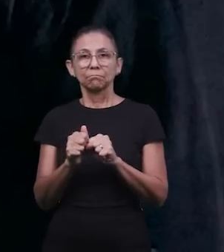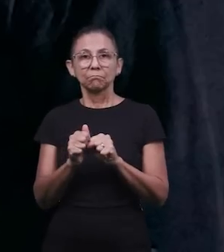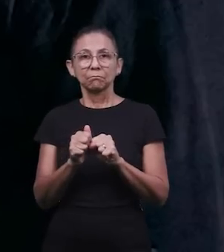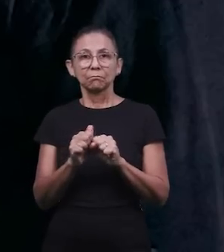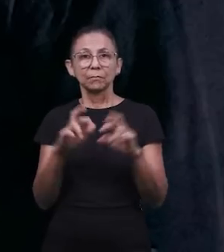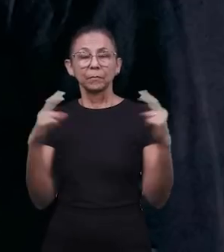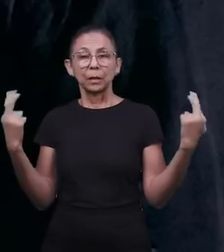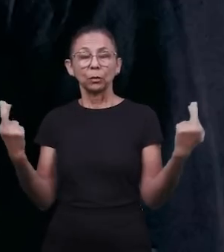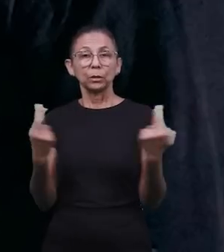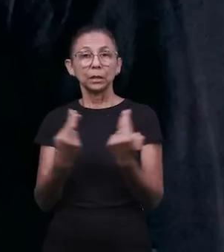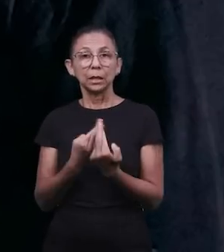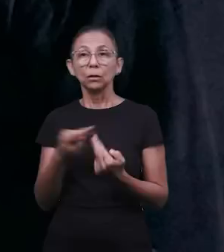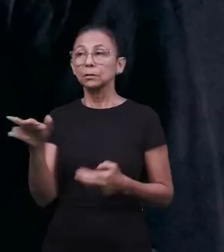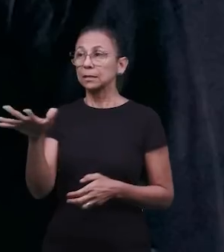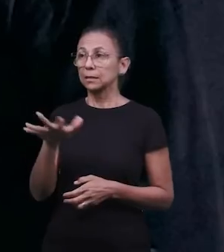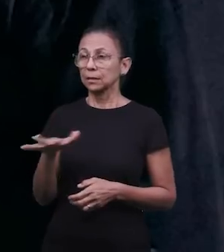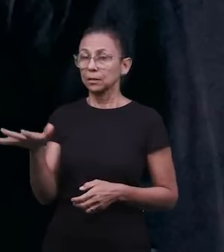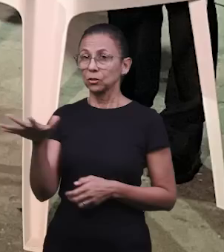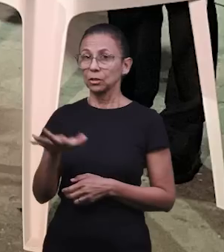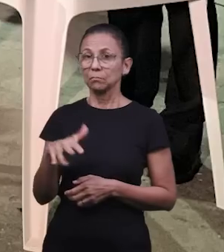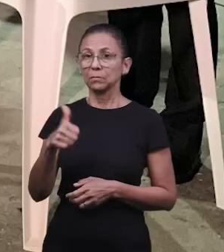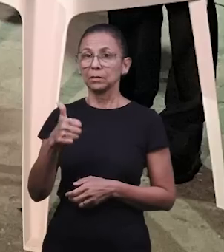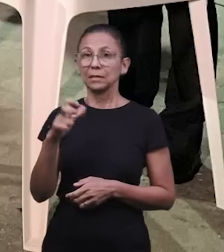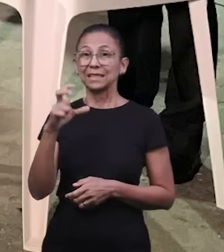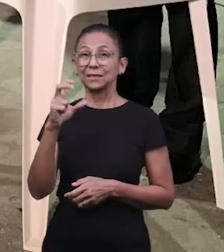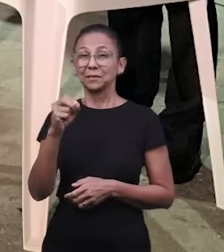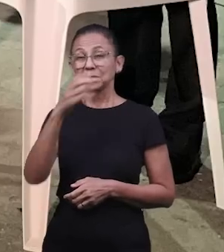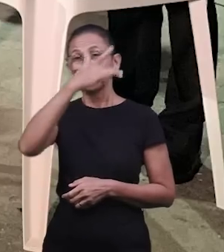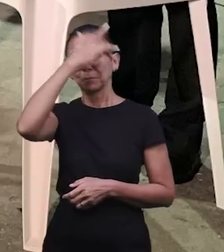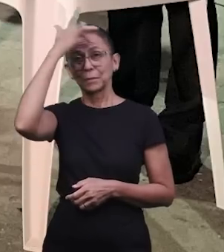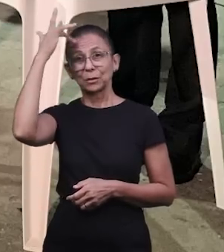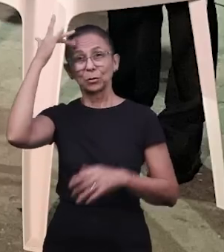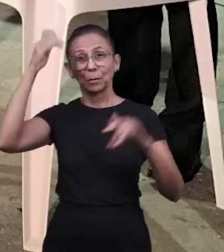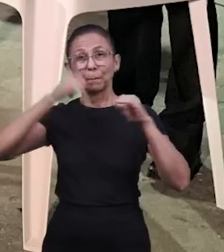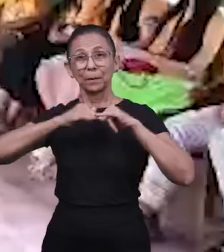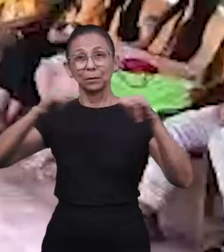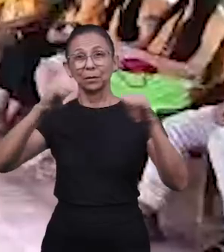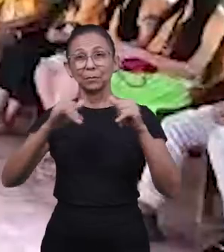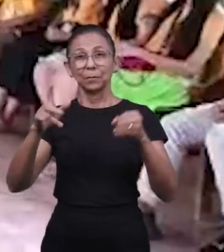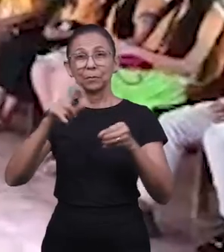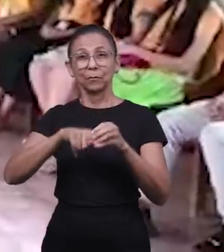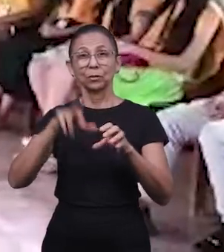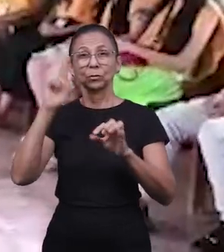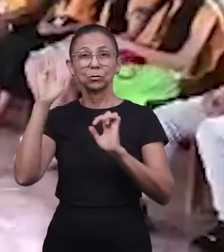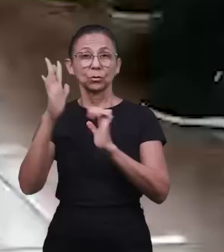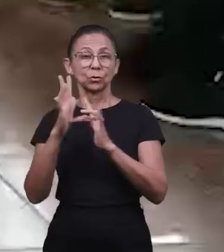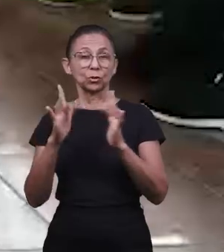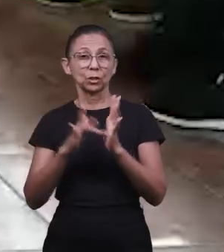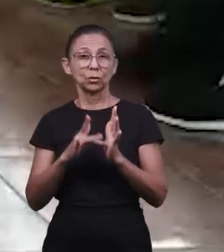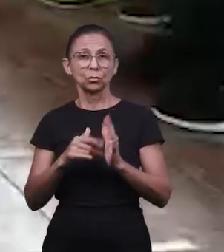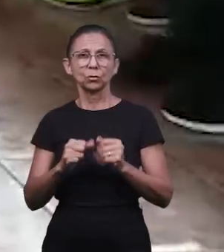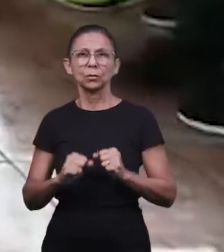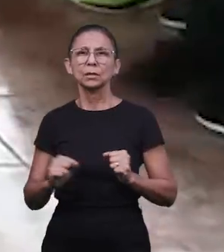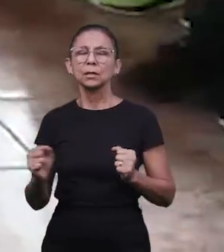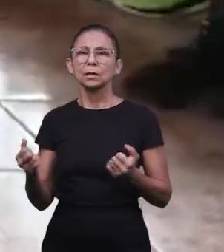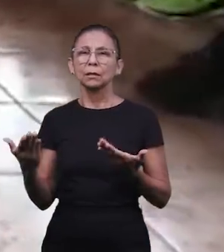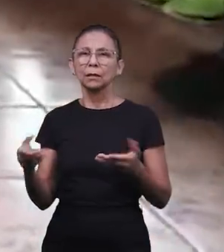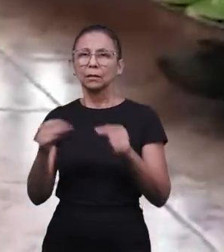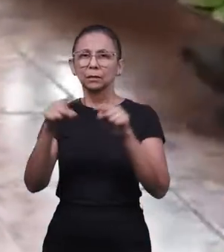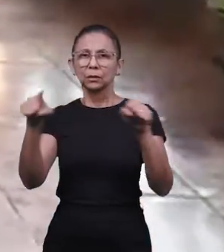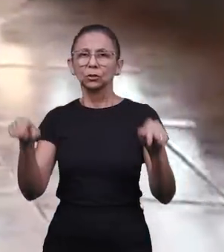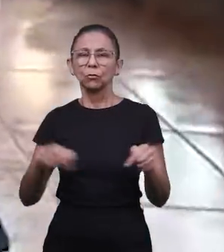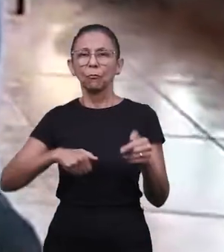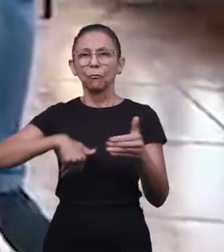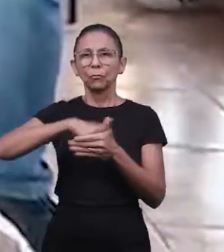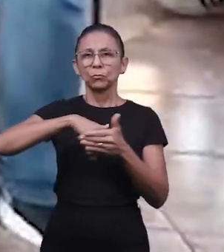Deus dentro da estrutura do clube de futebol, um marco para todos. Já em Pernambuco, nós tivemos o seminário Crescendo no